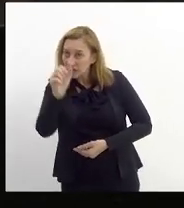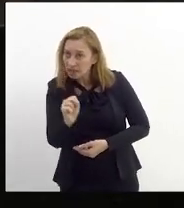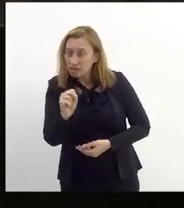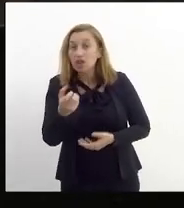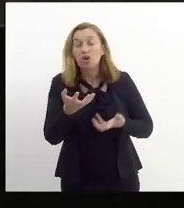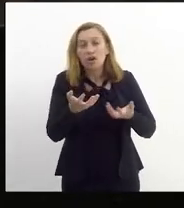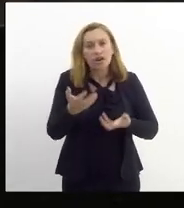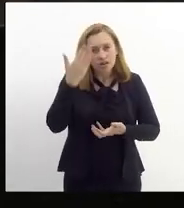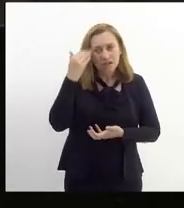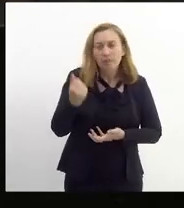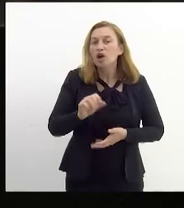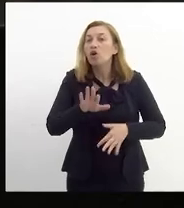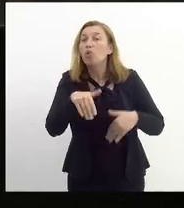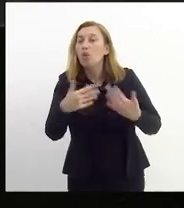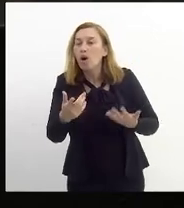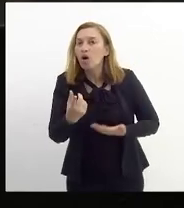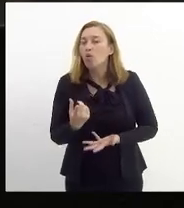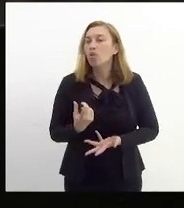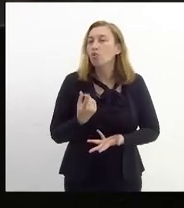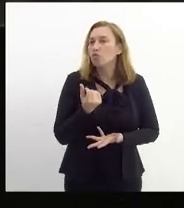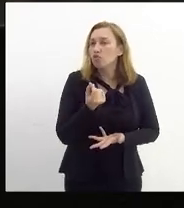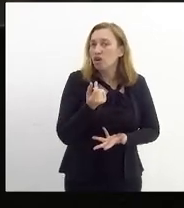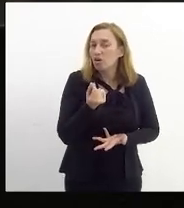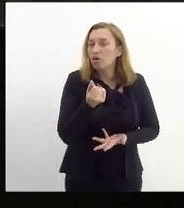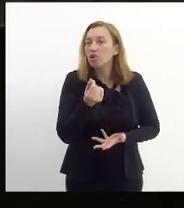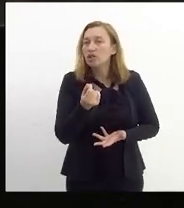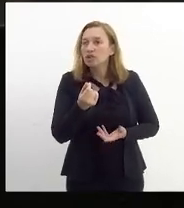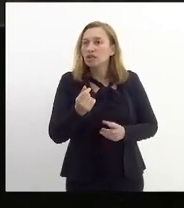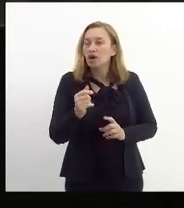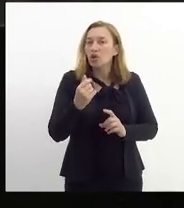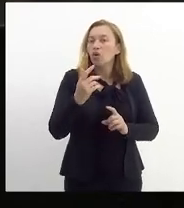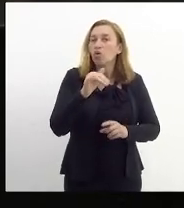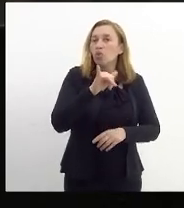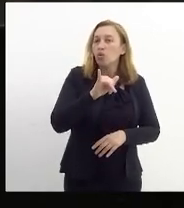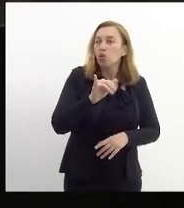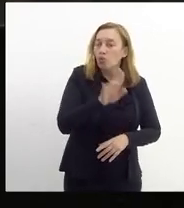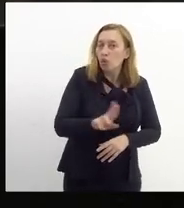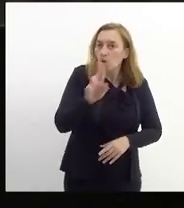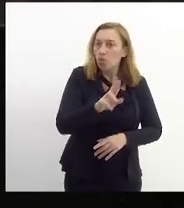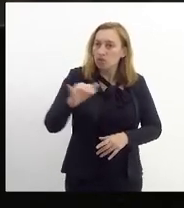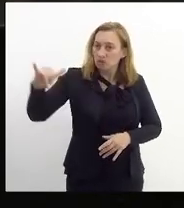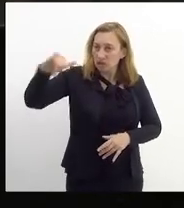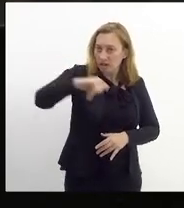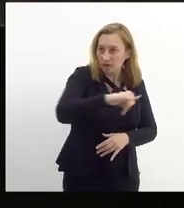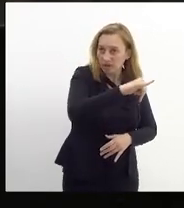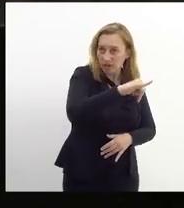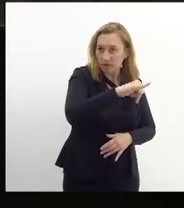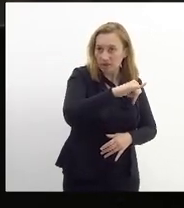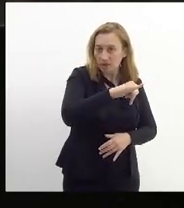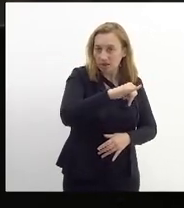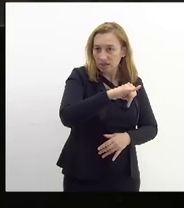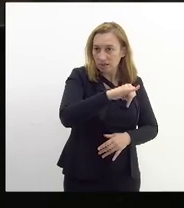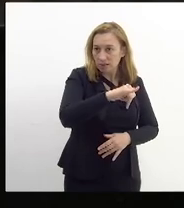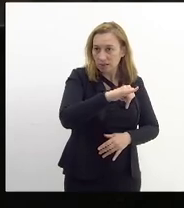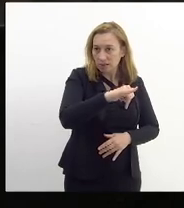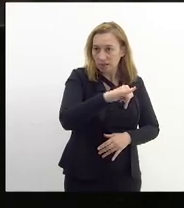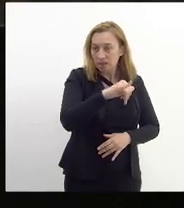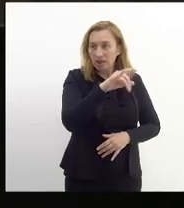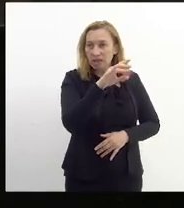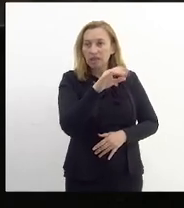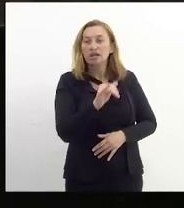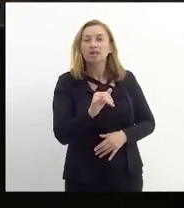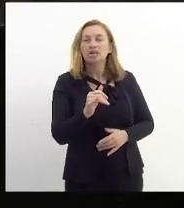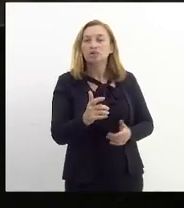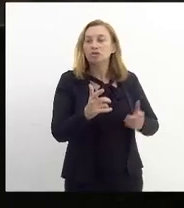orçamentária que garante o uso da aeronave no deslocamento de Itaipava para o Palácio Guanabara